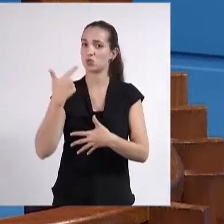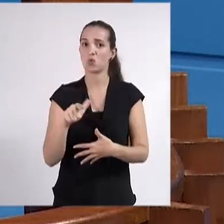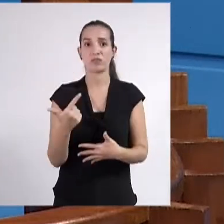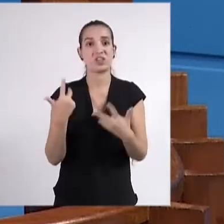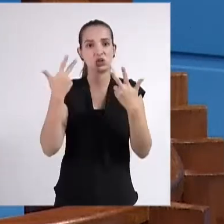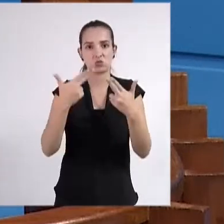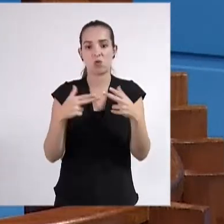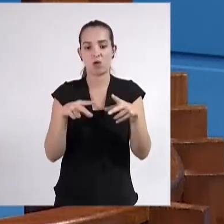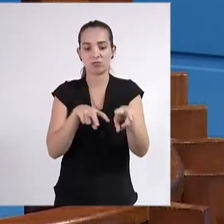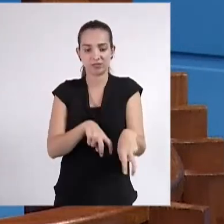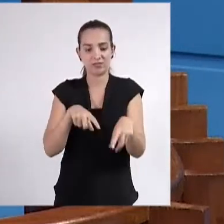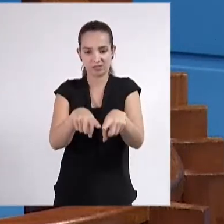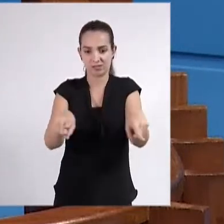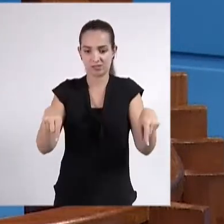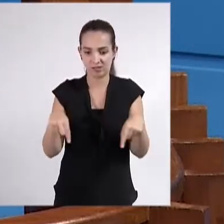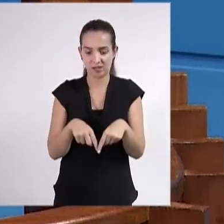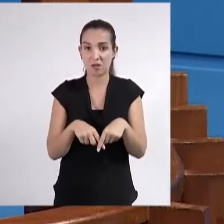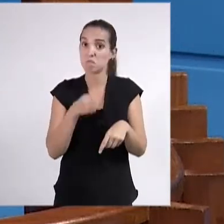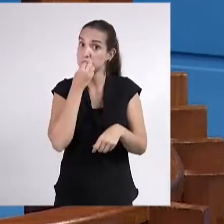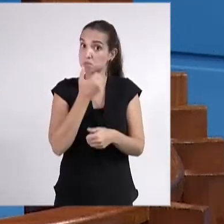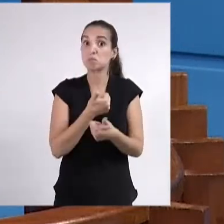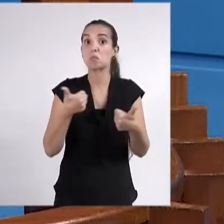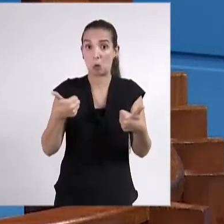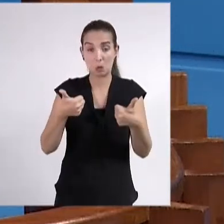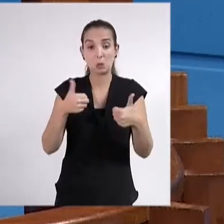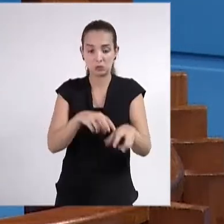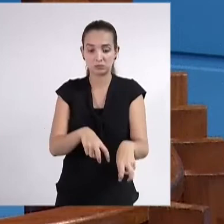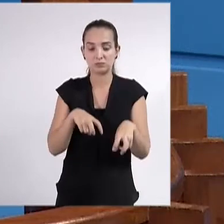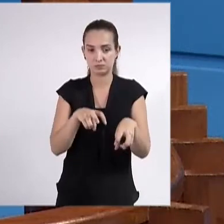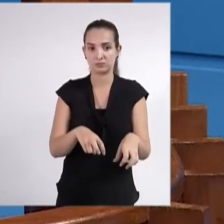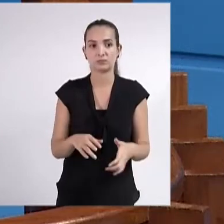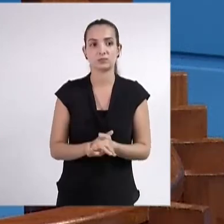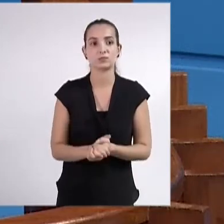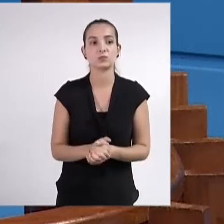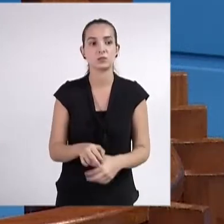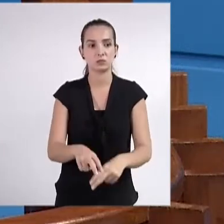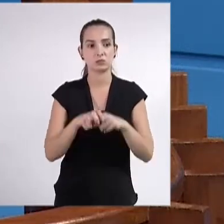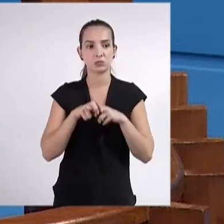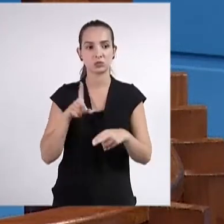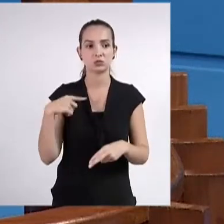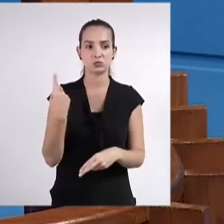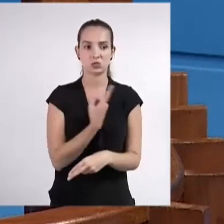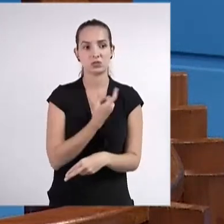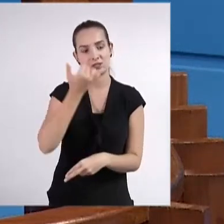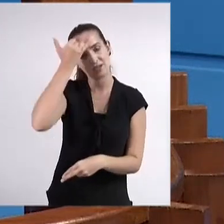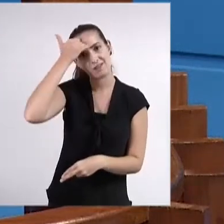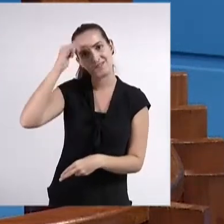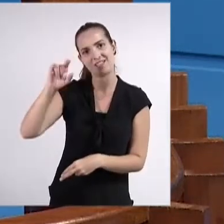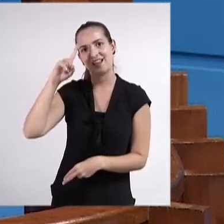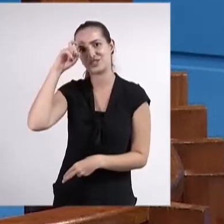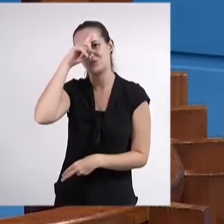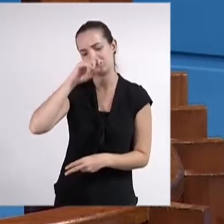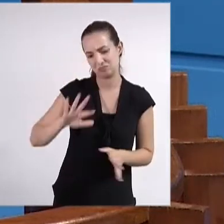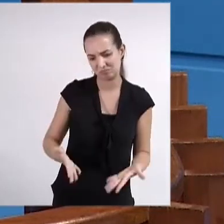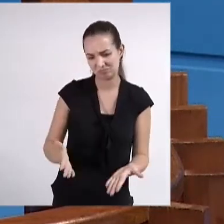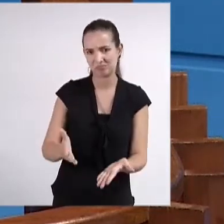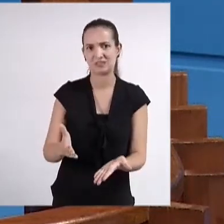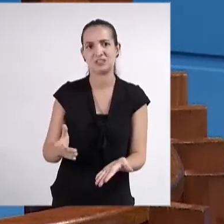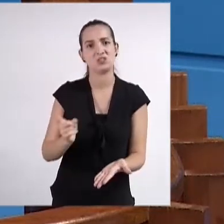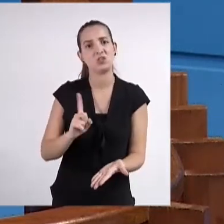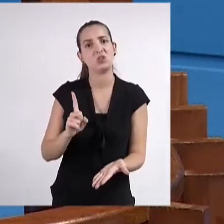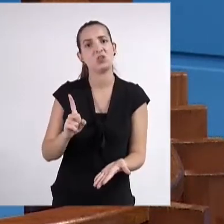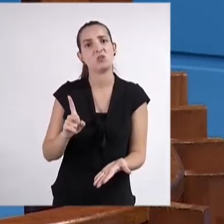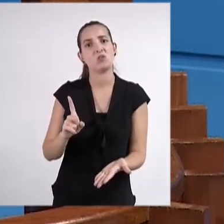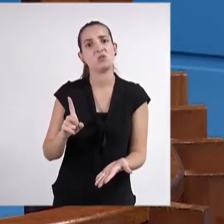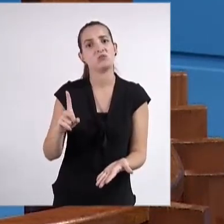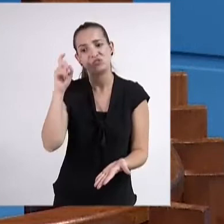nós temos, e terras boas como tem no Brasil. Então, ao invés de dificultar, nós temos é que incentivar. E a